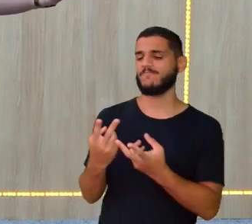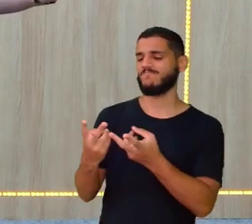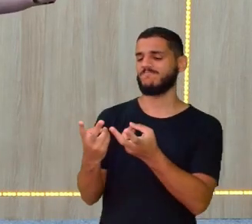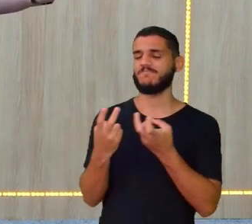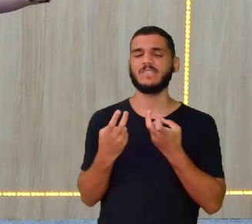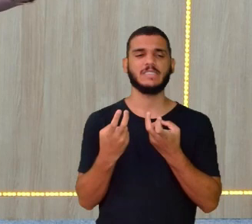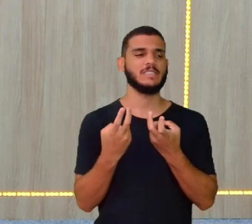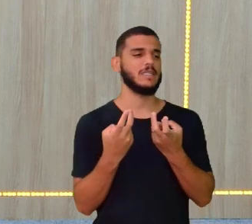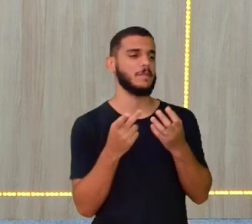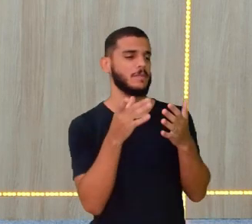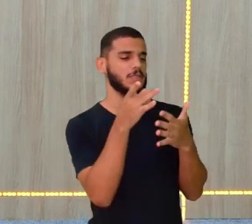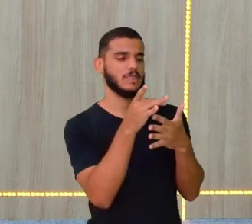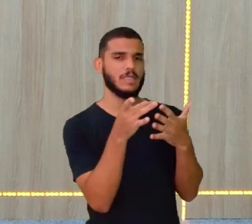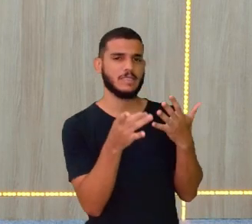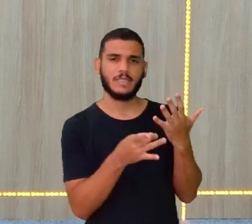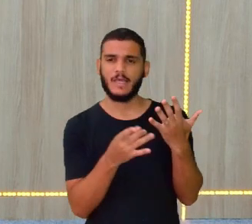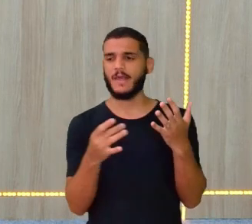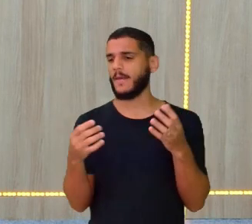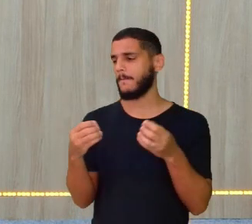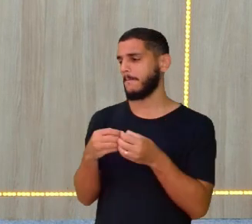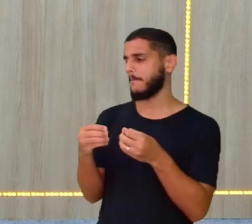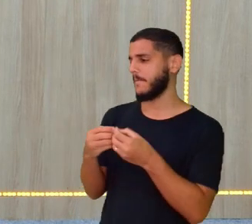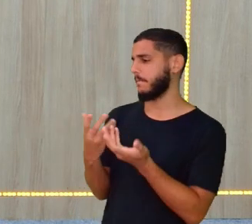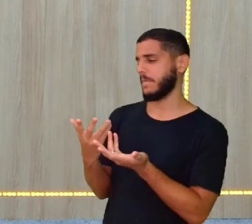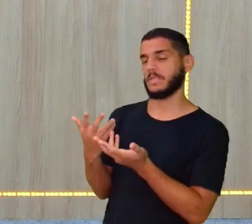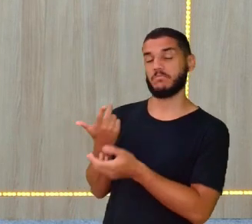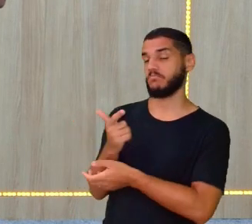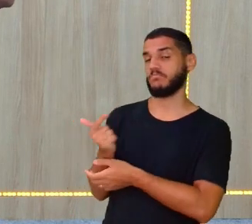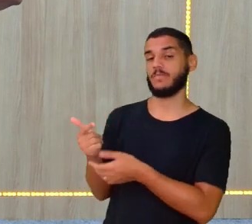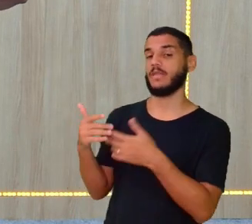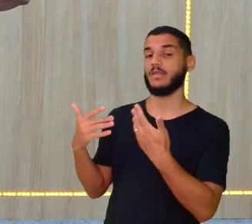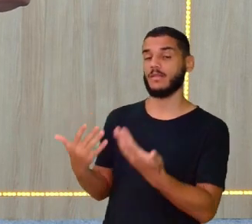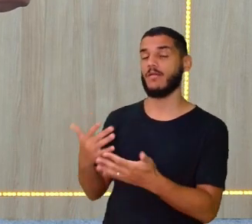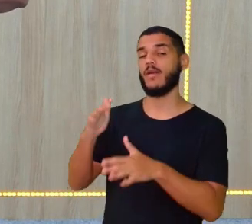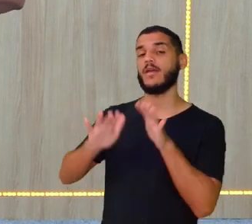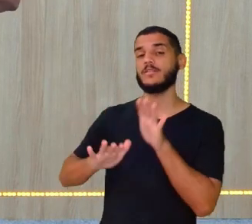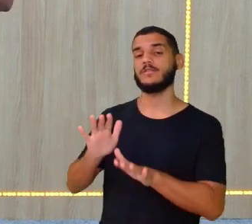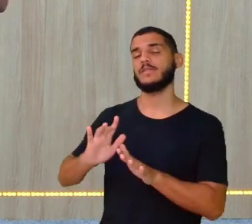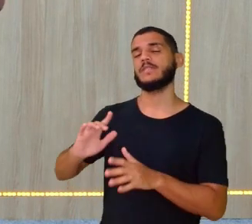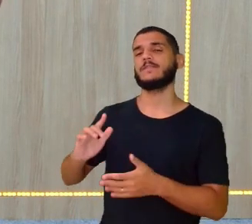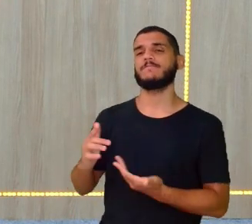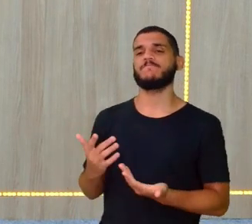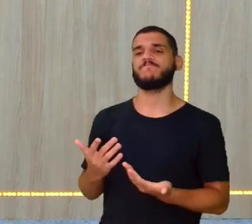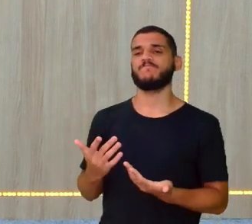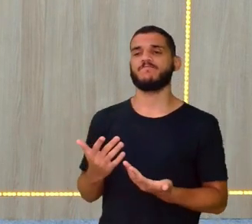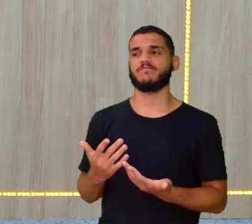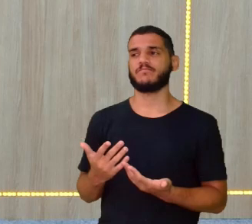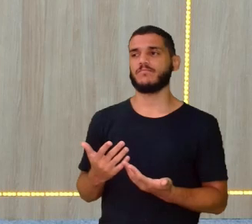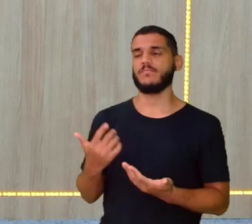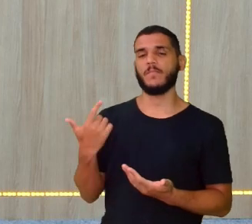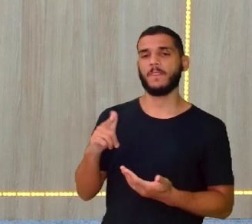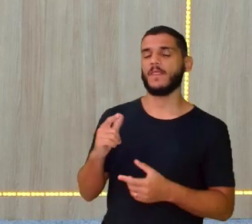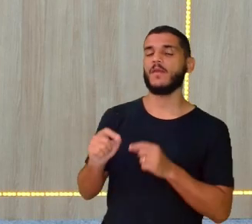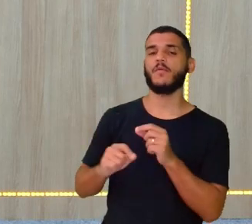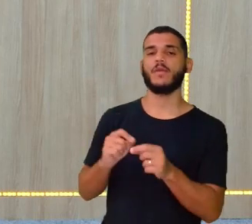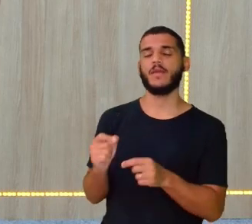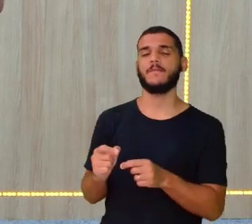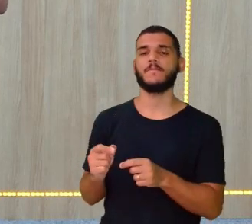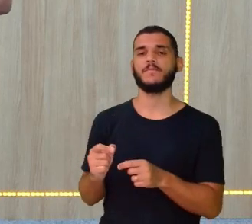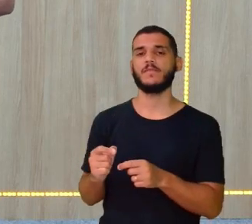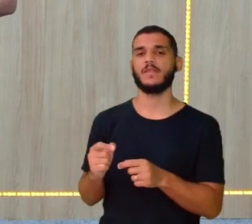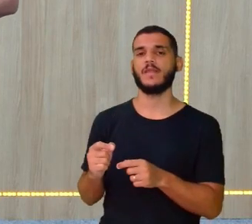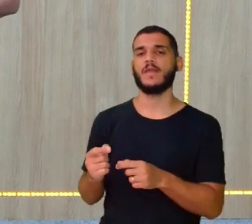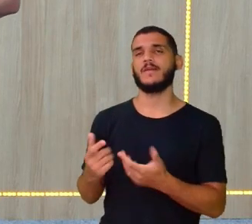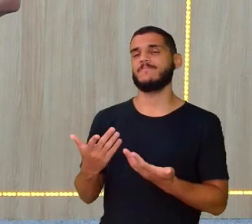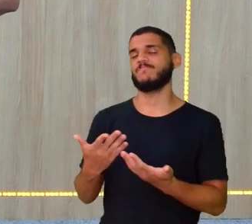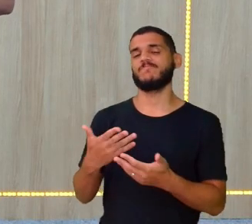que temos ao nosso redor. Às vezes nós não temos, né, esse privilégio que Manuel de